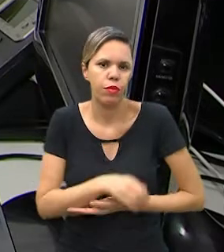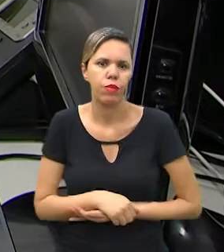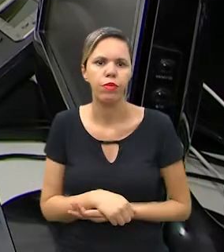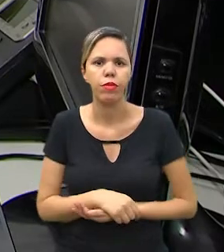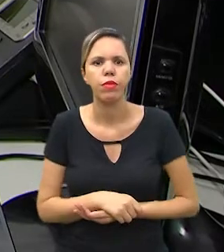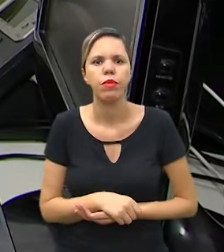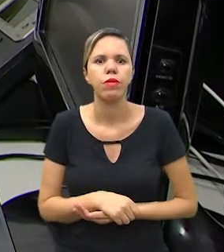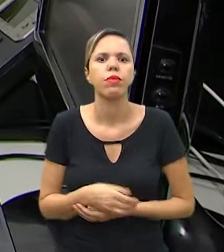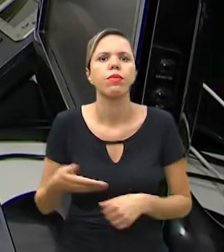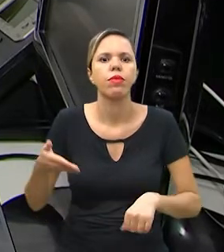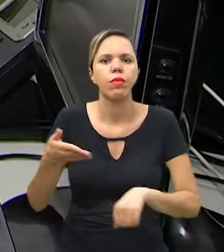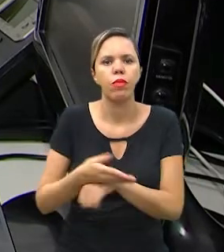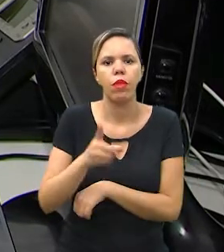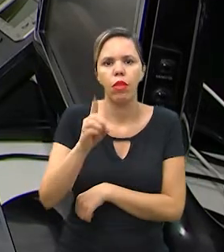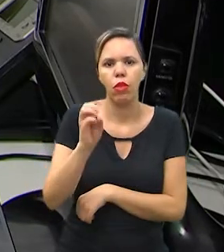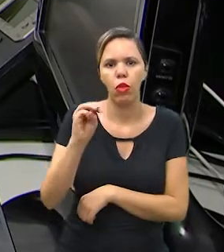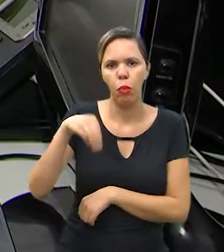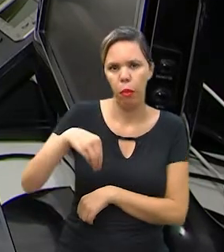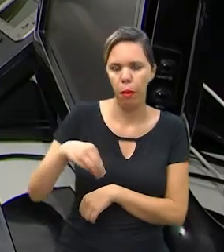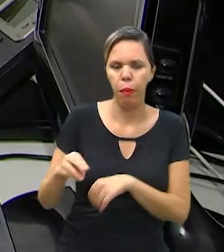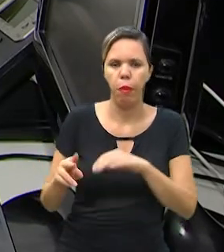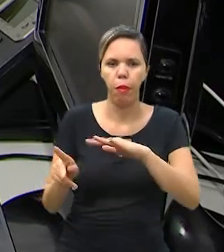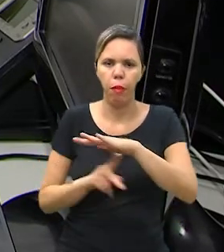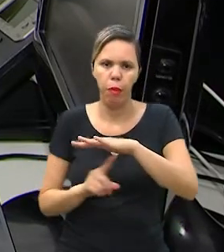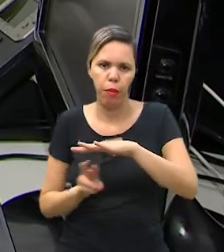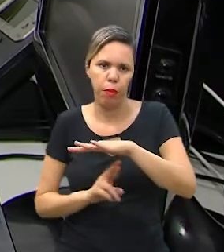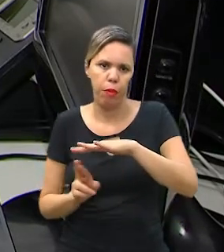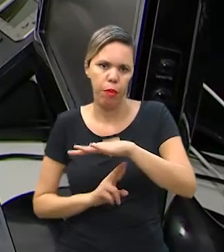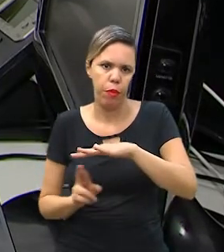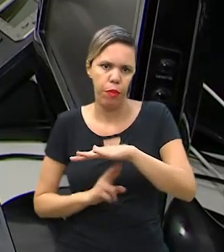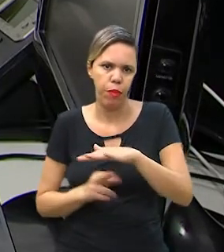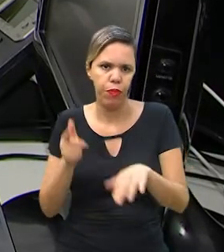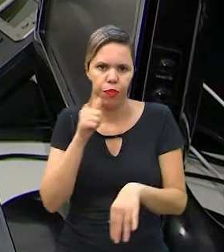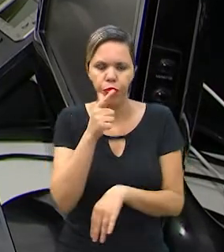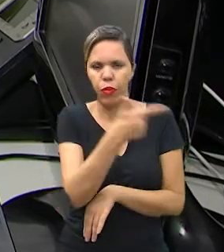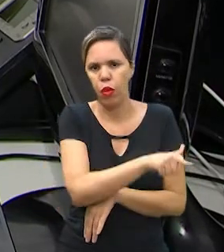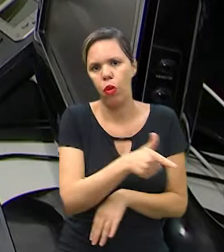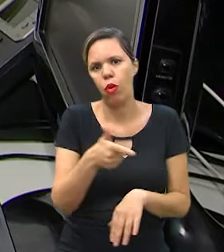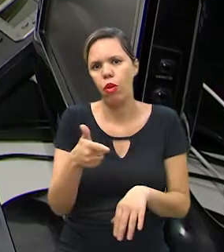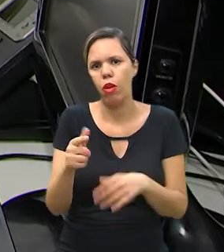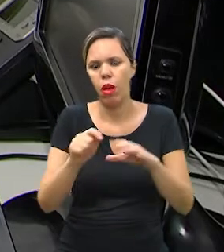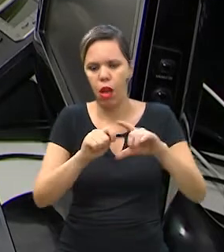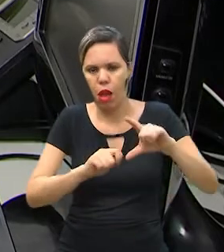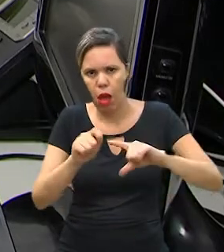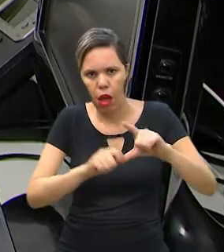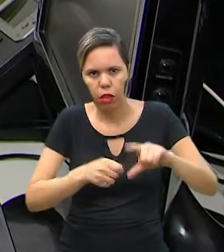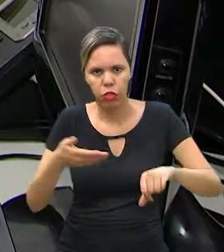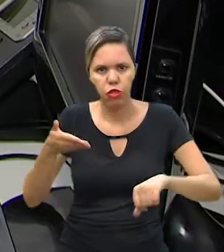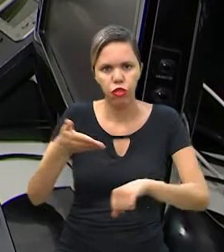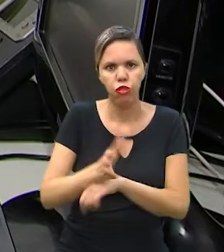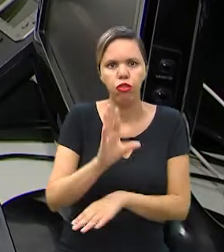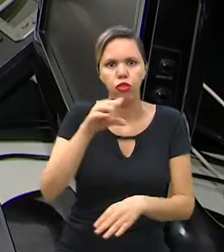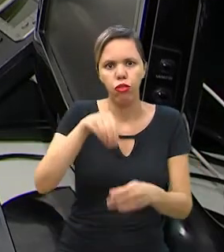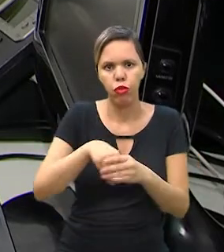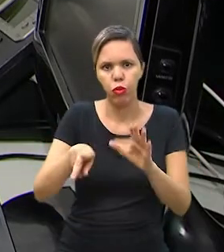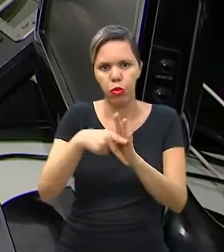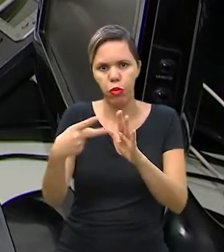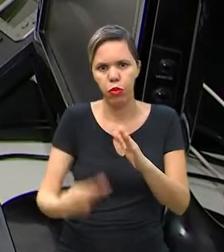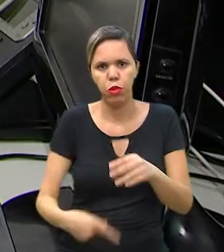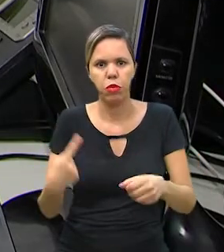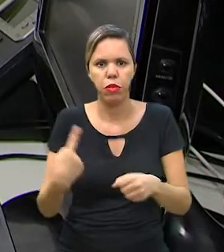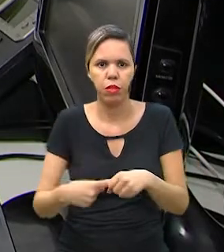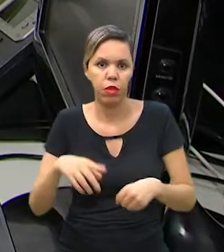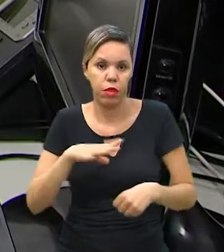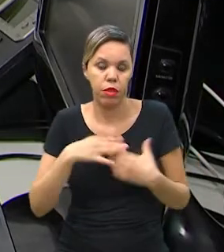hoje por exemplo quem pega a Dom Pedro de Barão Geraldo ela consegue pegar Dom Pedro Anhanguera para ver se deslocar dentro